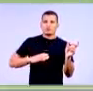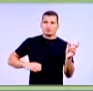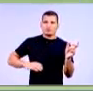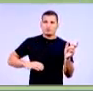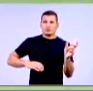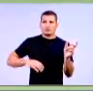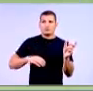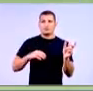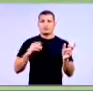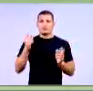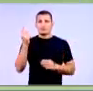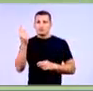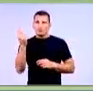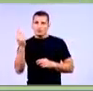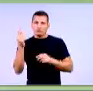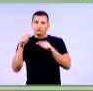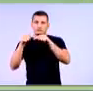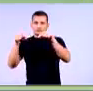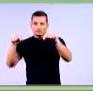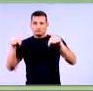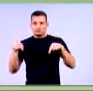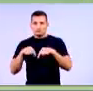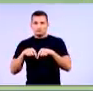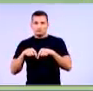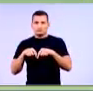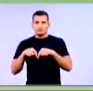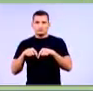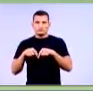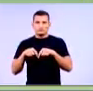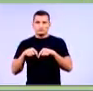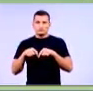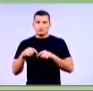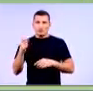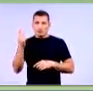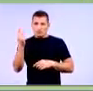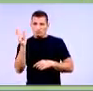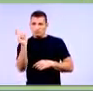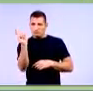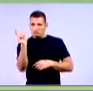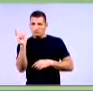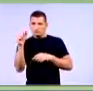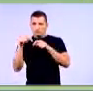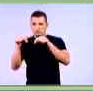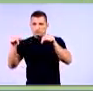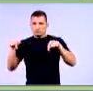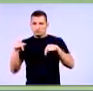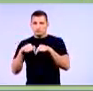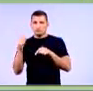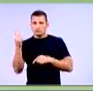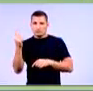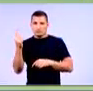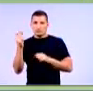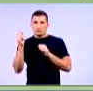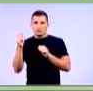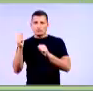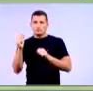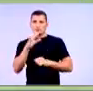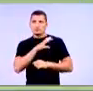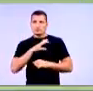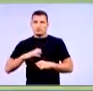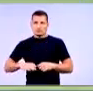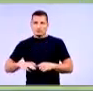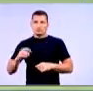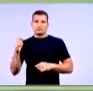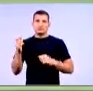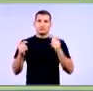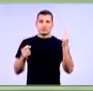no máximo um departamento. E esse um departamento só pode ser coordenado